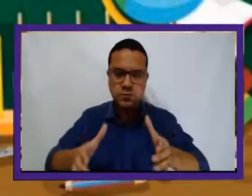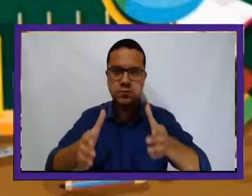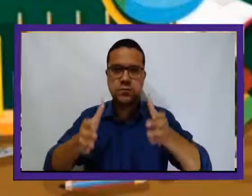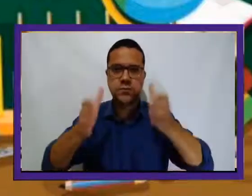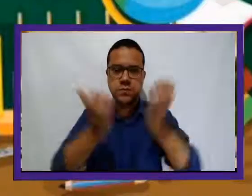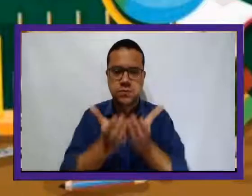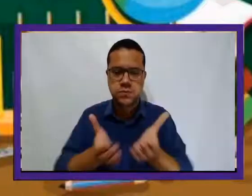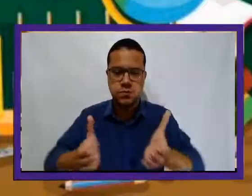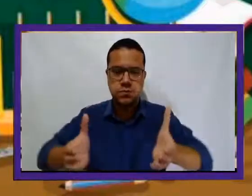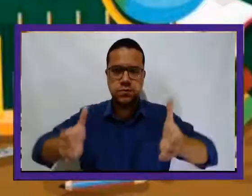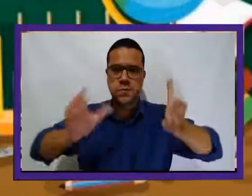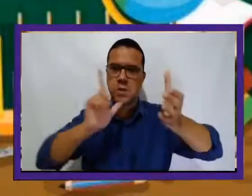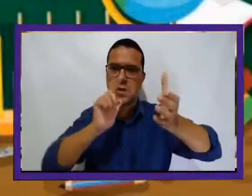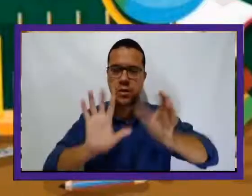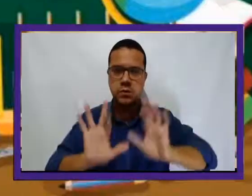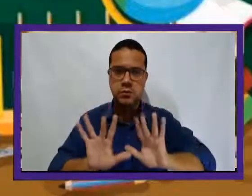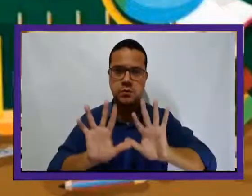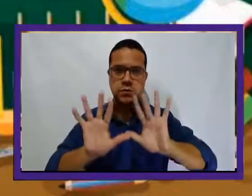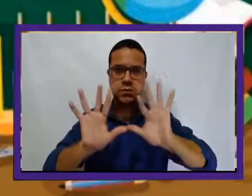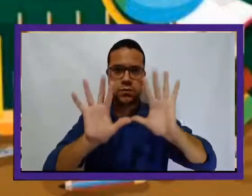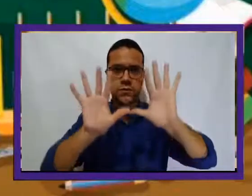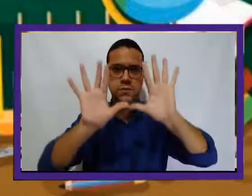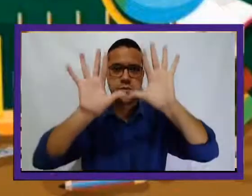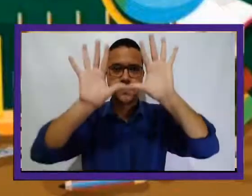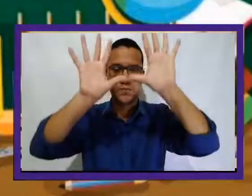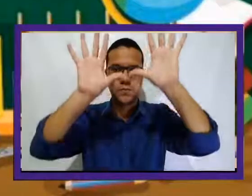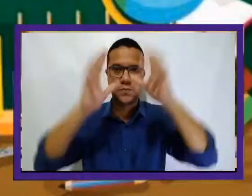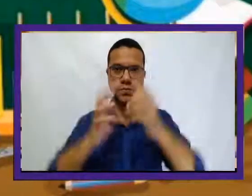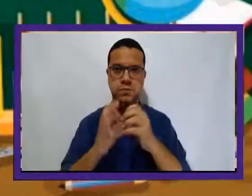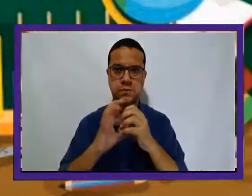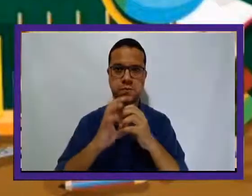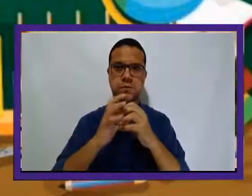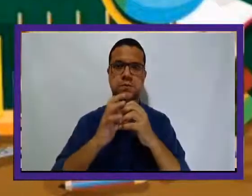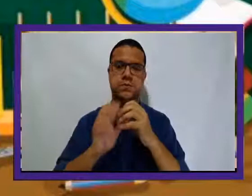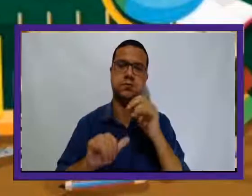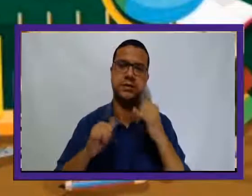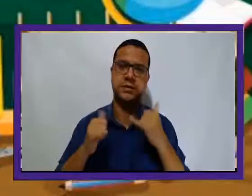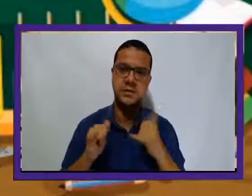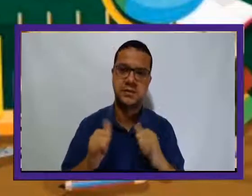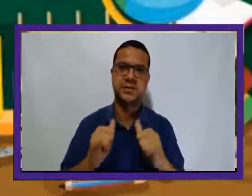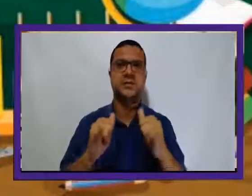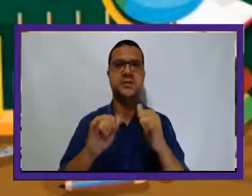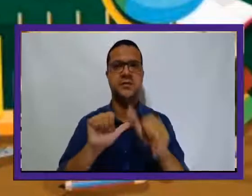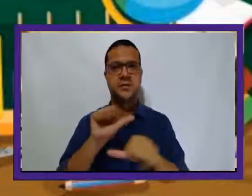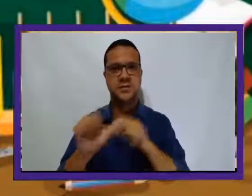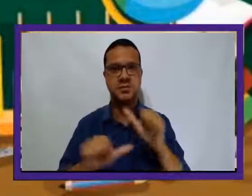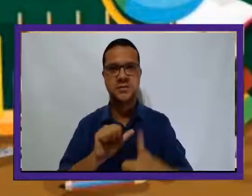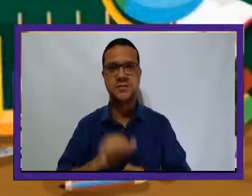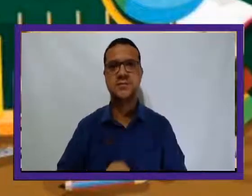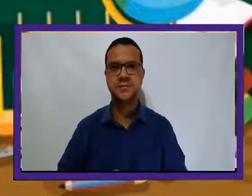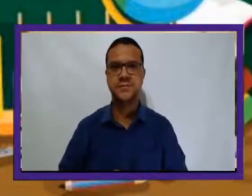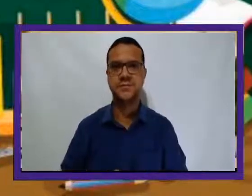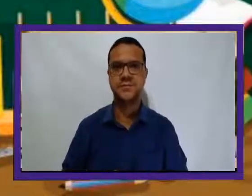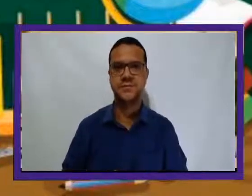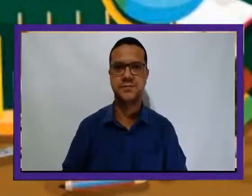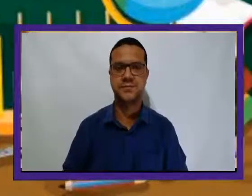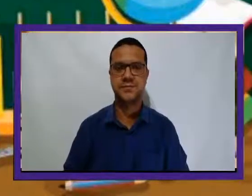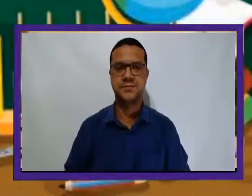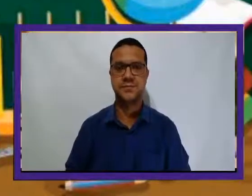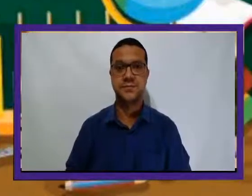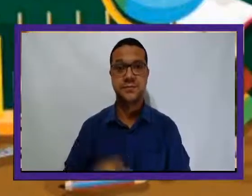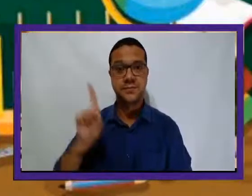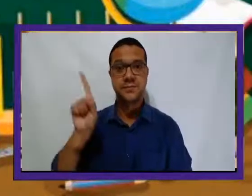caldeira Cheia de água E esse vapor Vai passar Pelo gerador E ser transformado Em energia elétrica